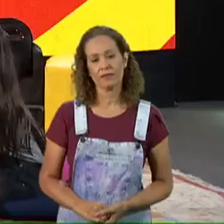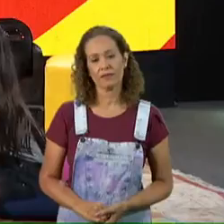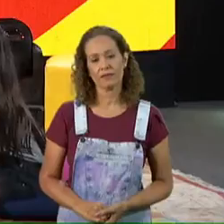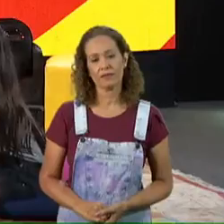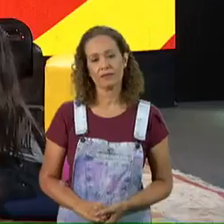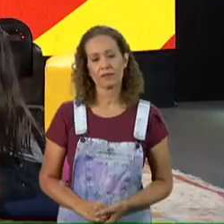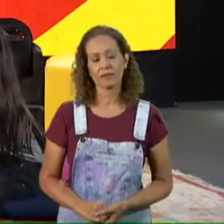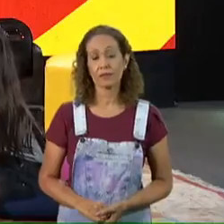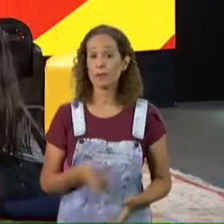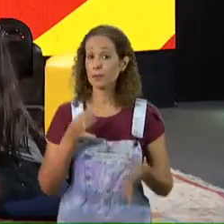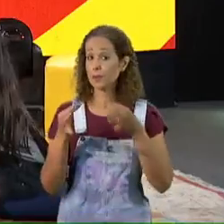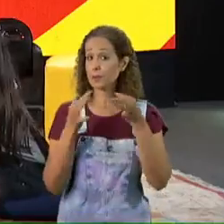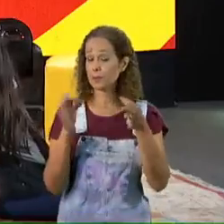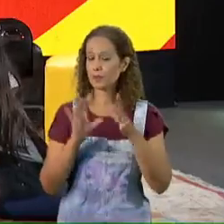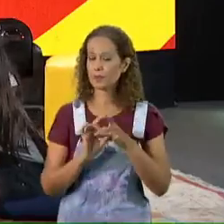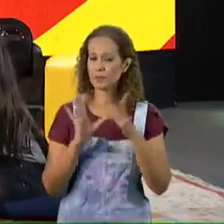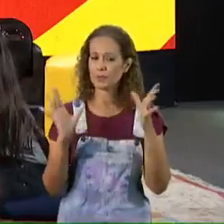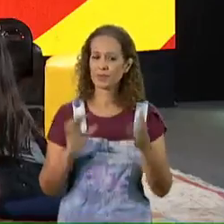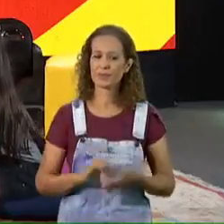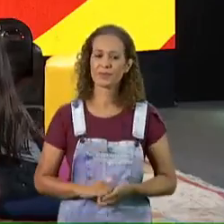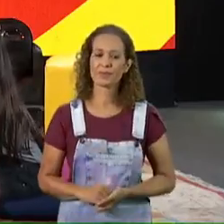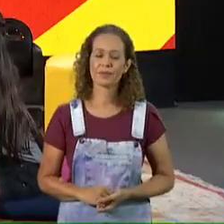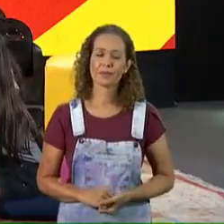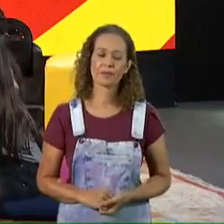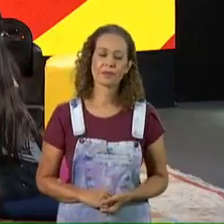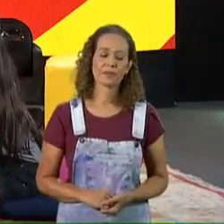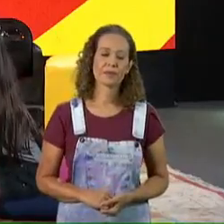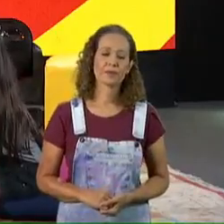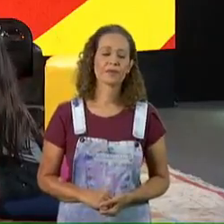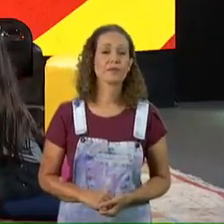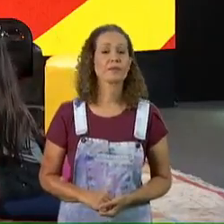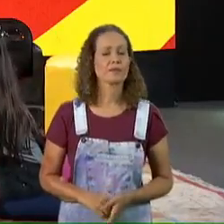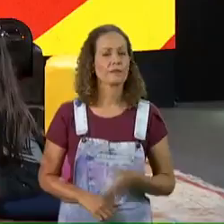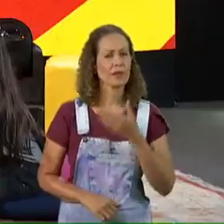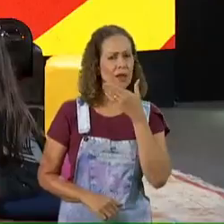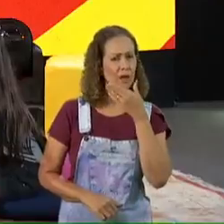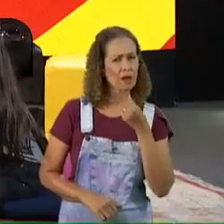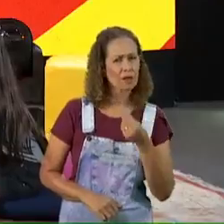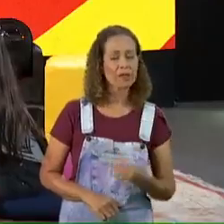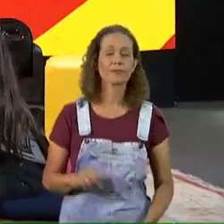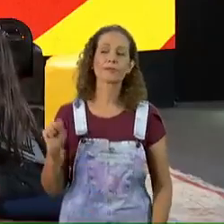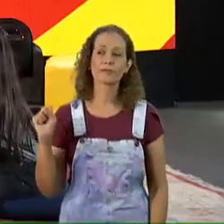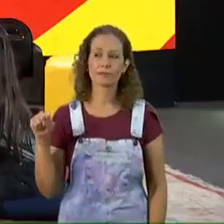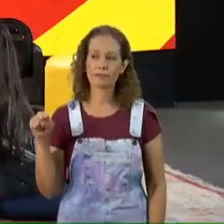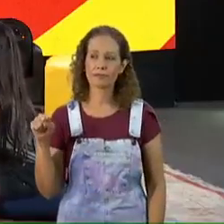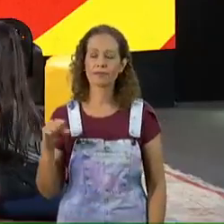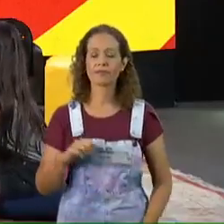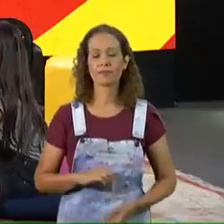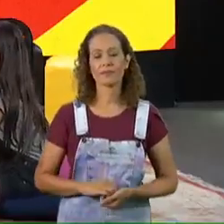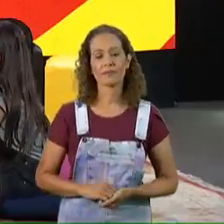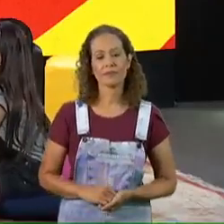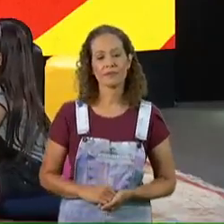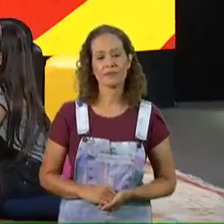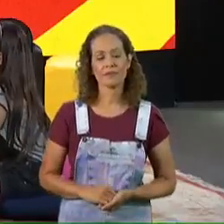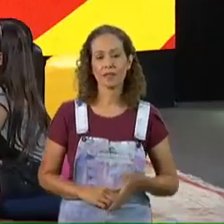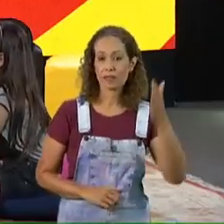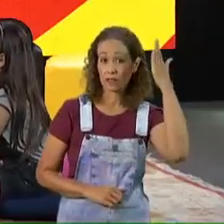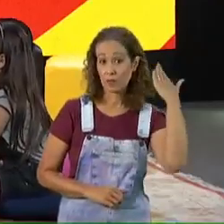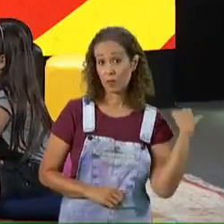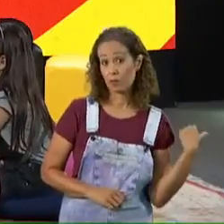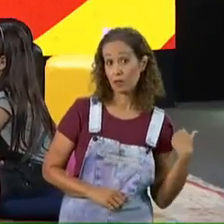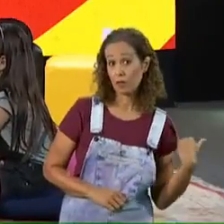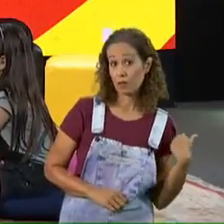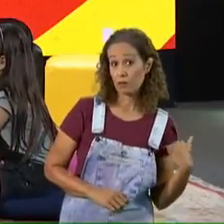Pode dar as dicas aí, Kate. É homem? Sim. É, tem cabelo